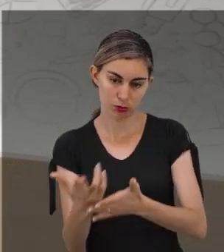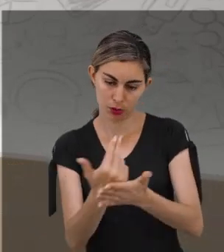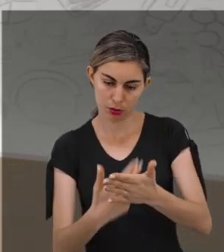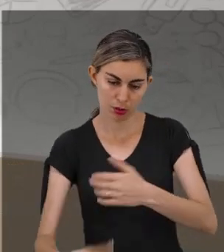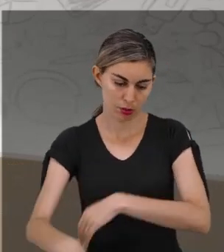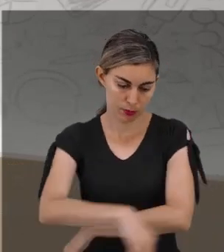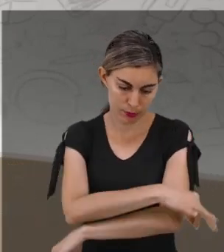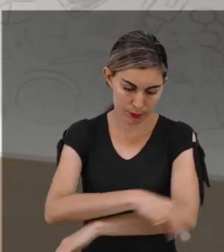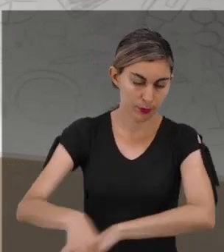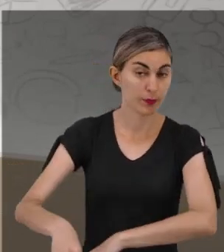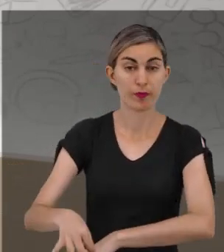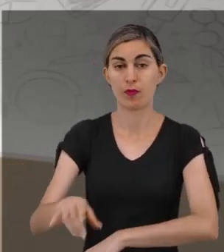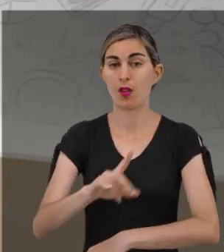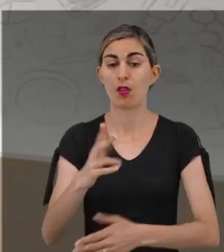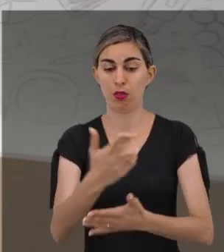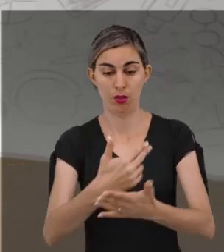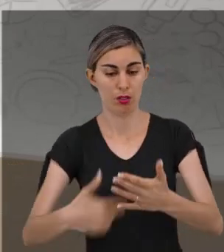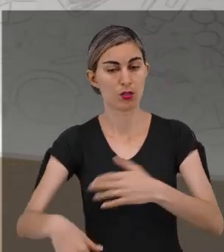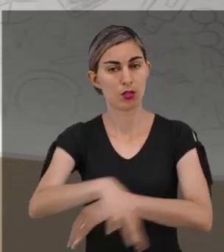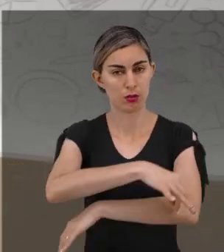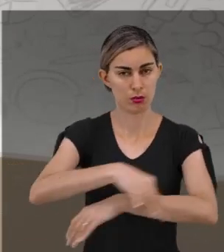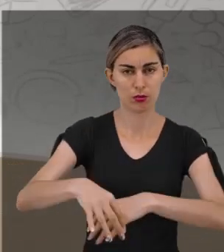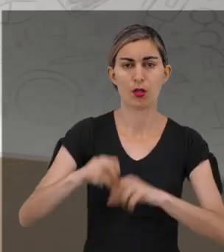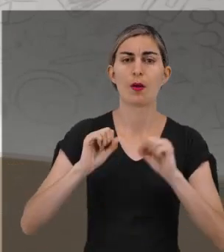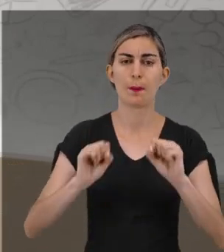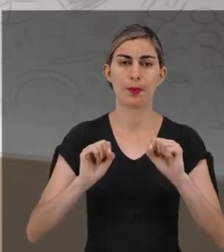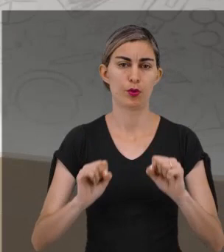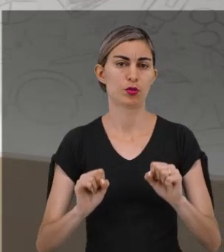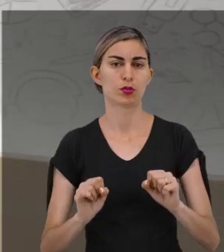interiores. O design de interiores ele pode